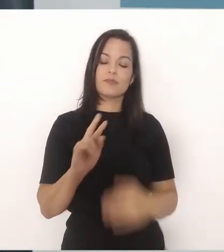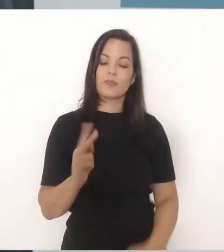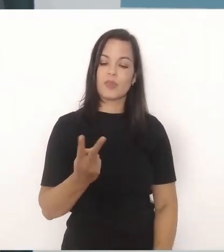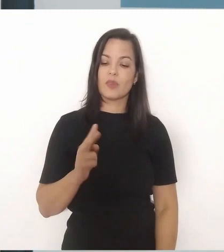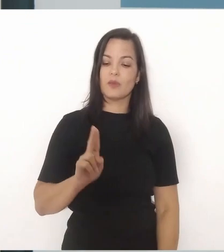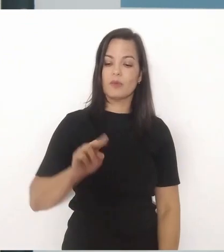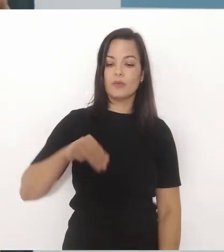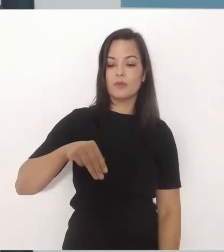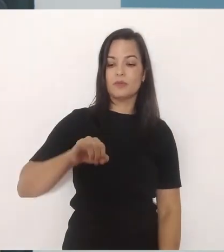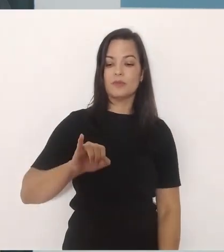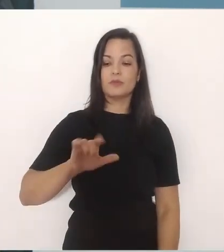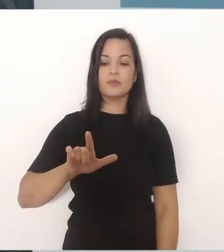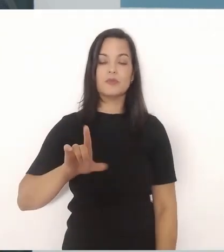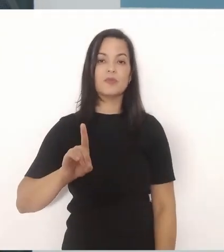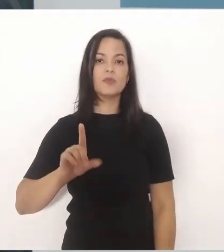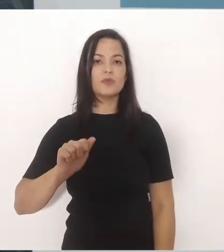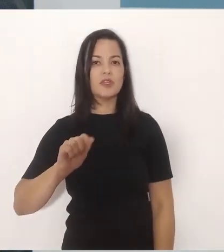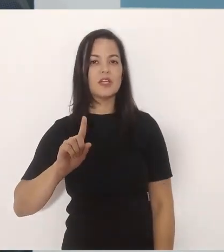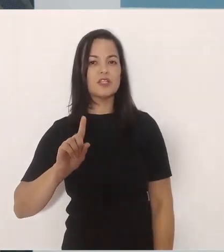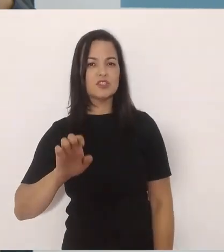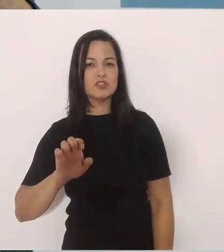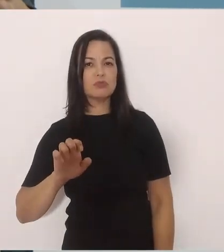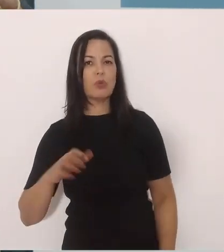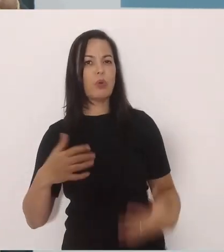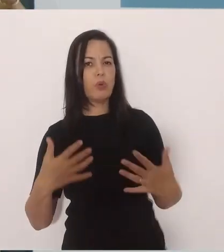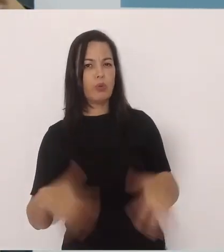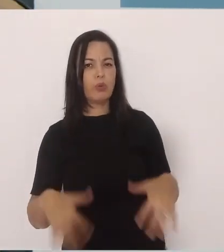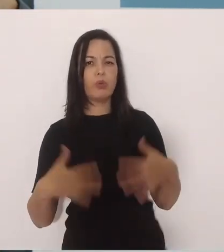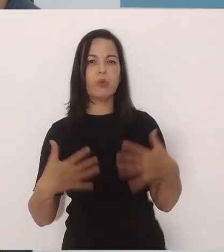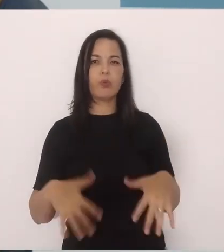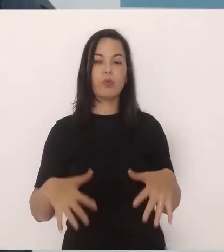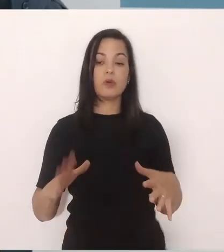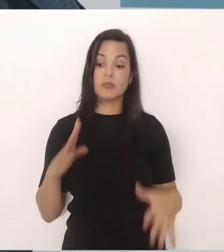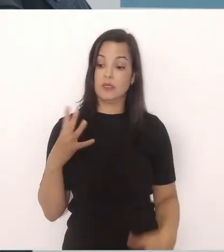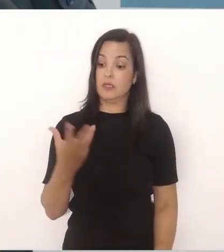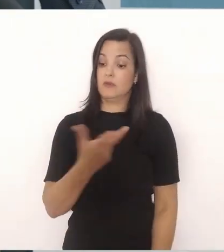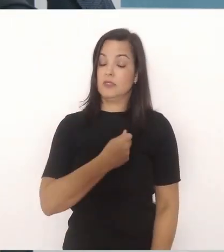é? Porque a nossa salvação é gloriosíssima, ela é